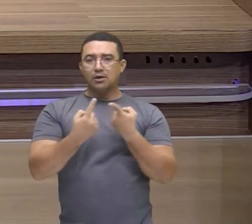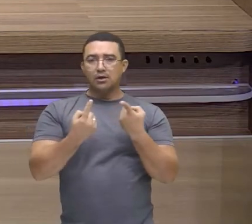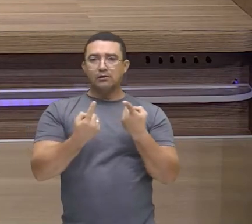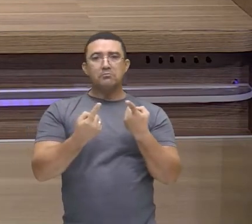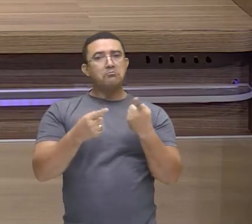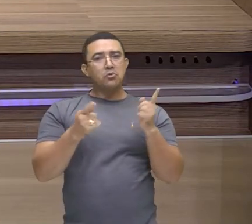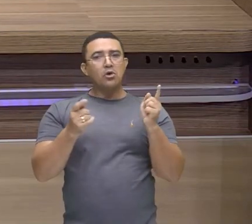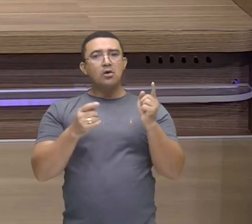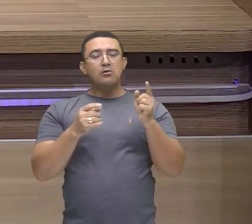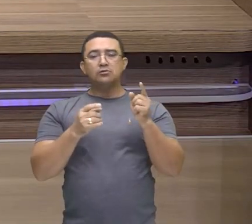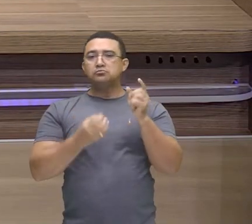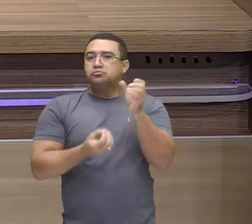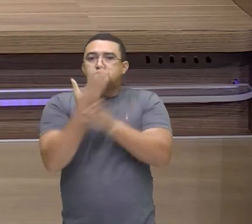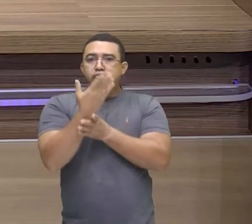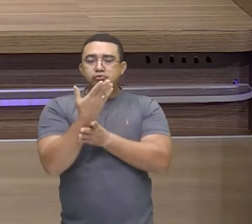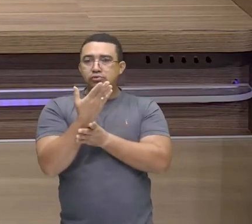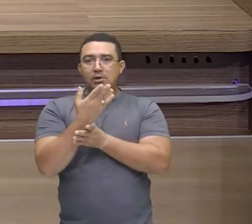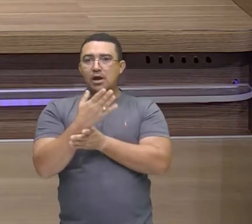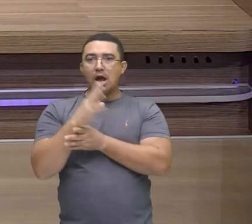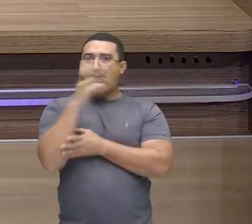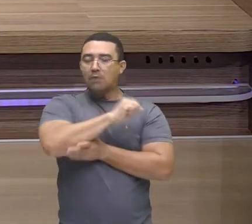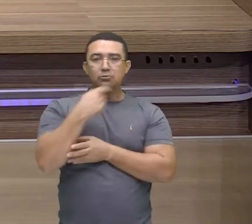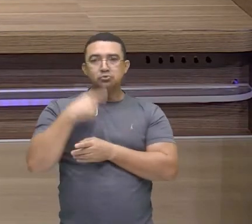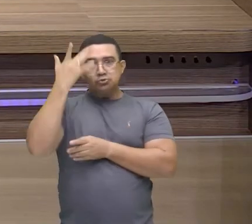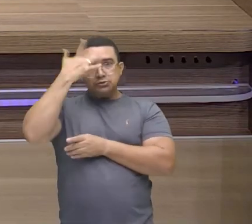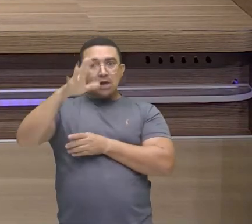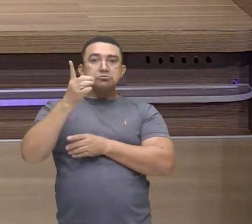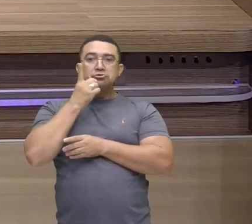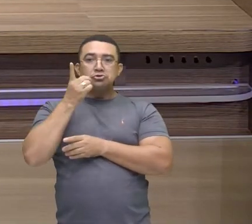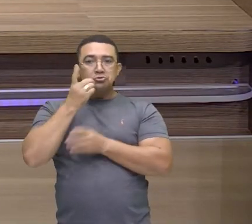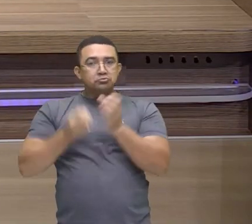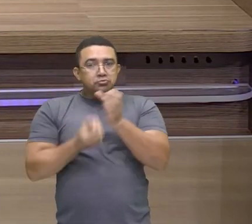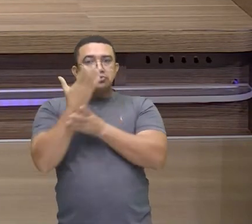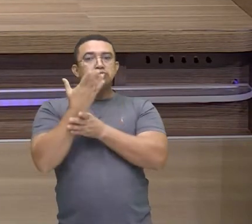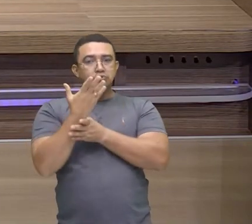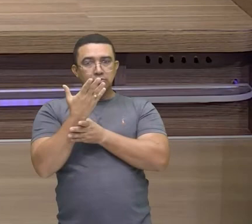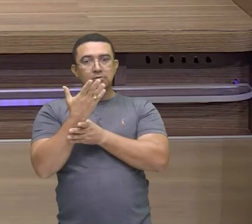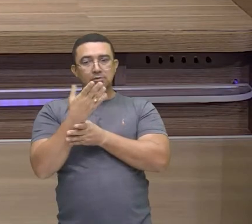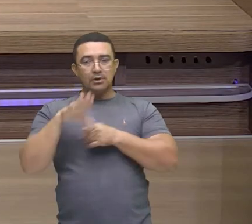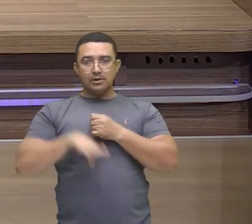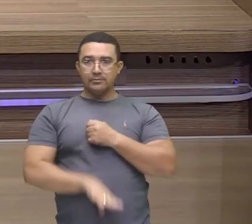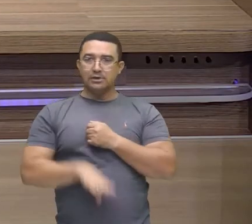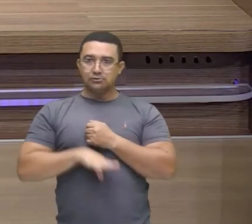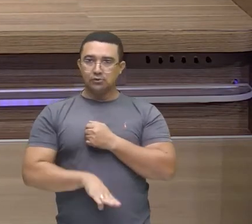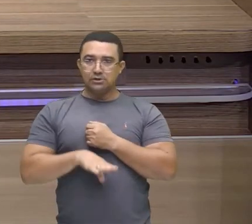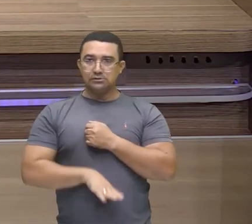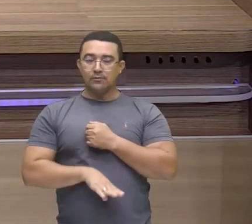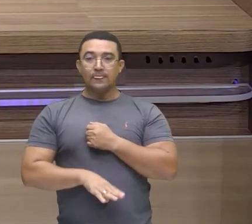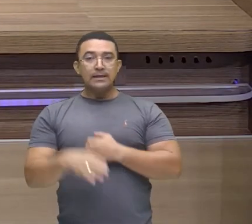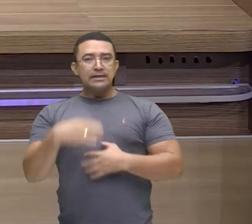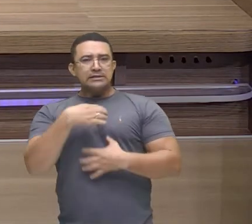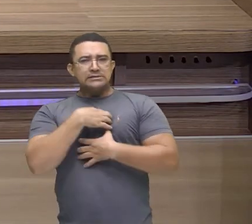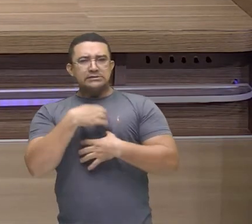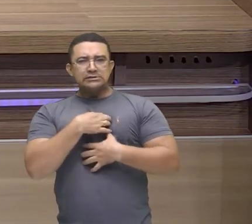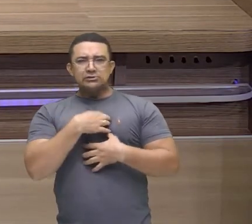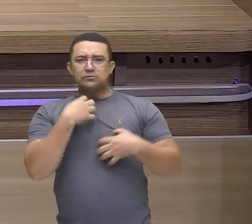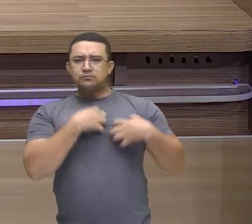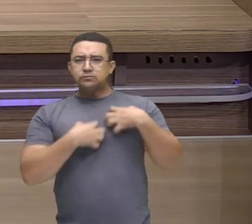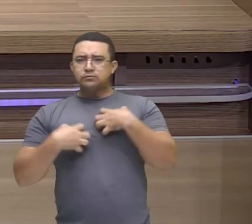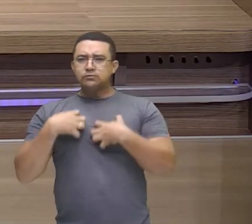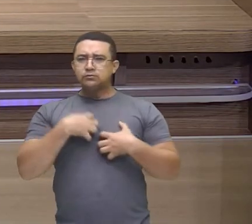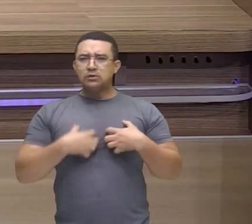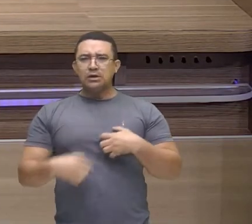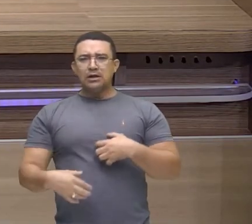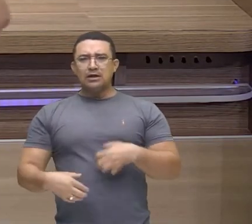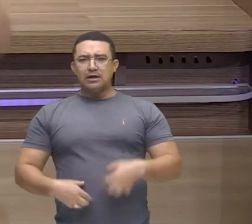ser pouquinho, pode ser montão, como eu já falei. Mas aí o que acontece? Ela já está prevenida. Então, sentiu aquela cólica, aquele mal-estar que por aqui, porque toda